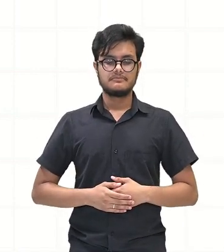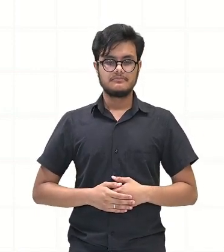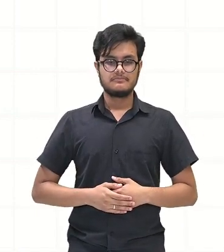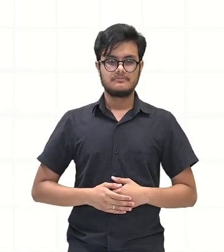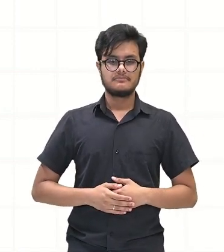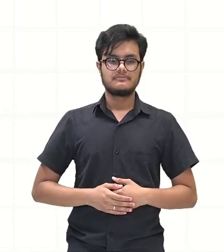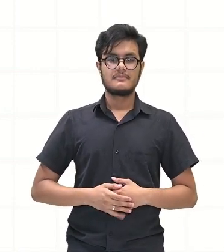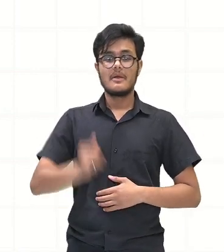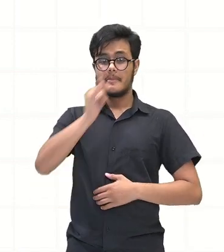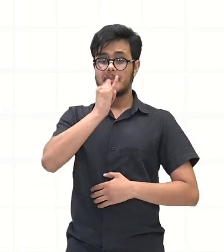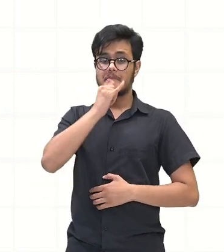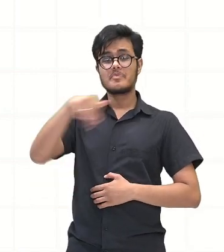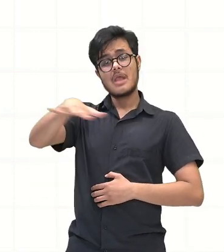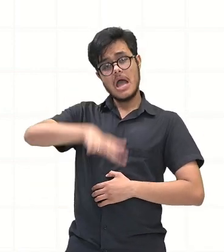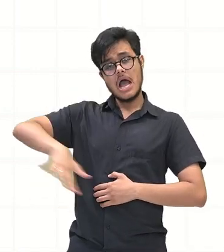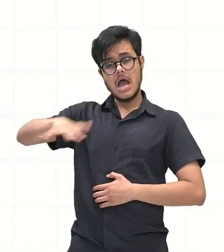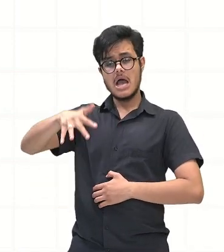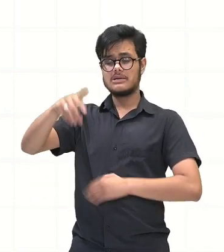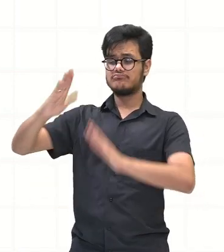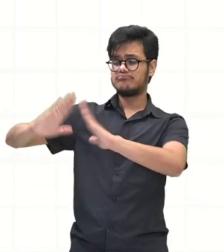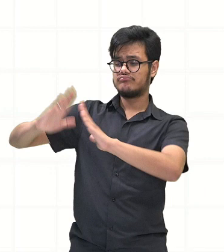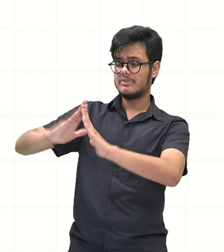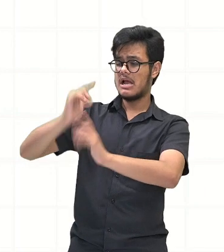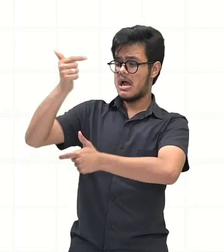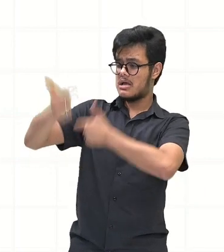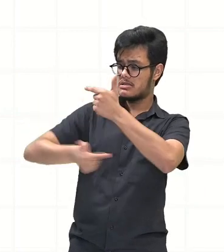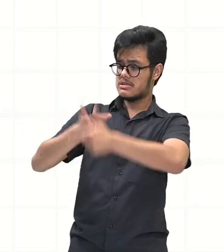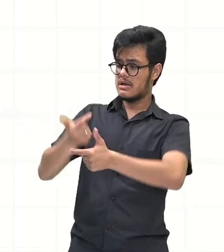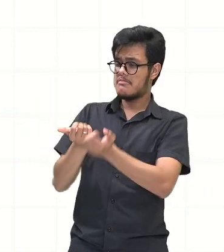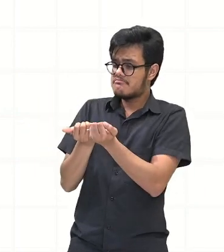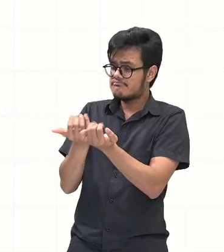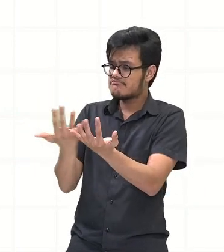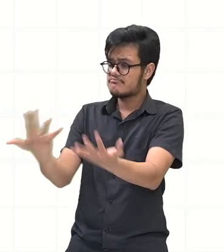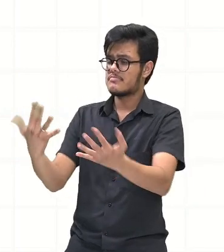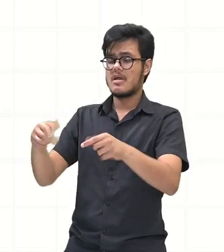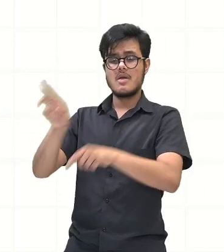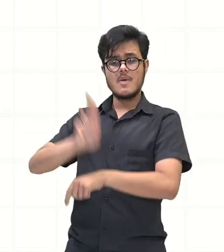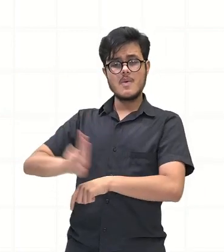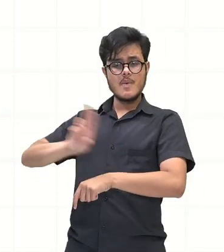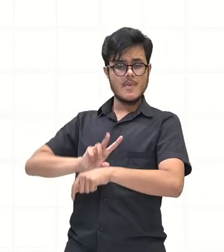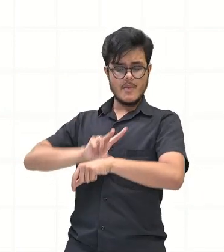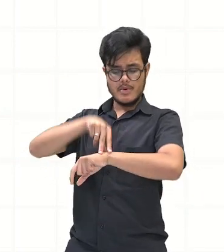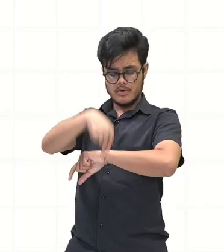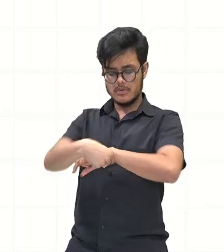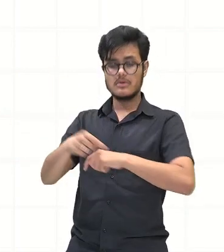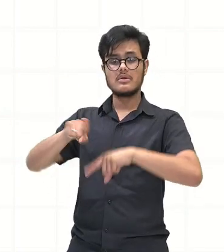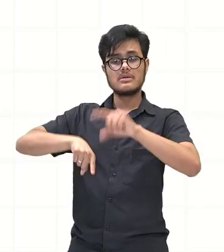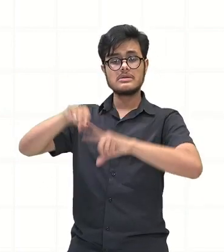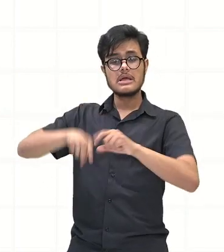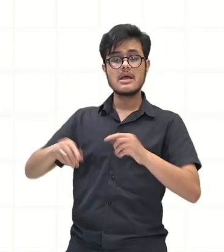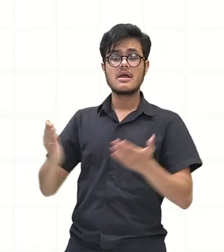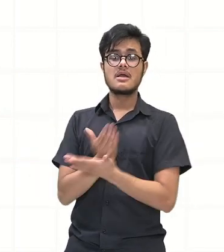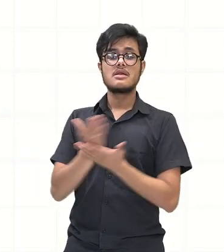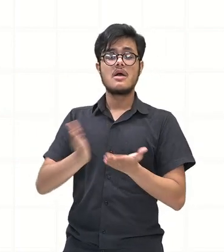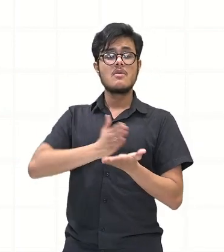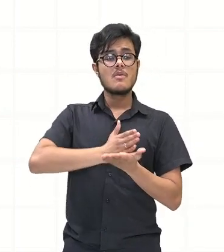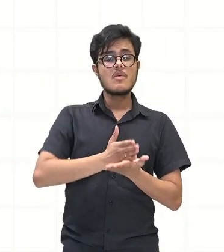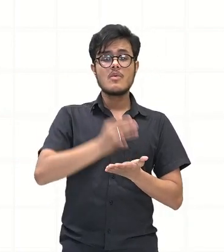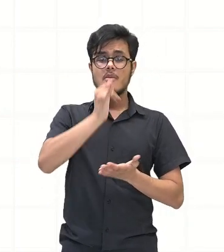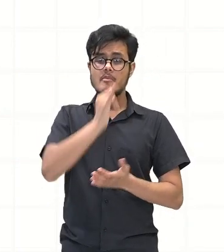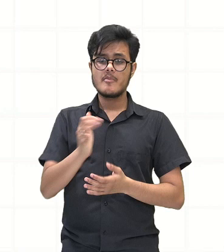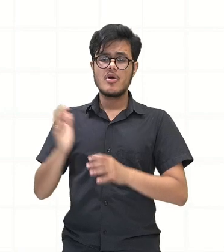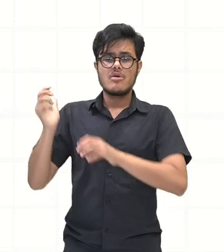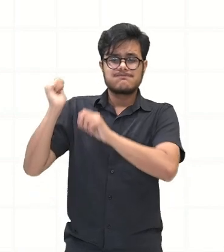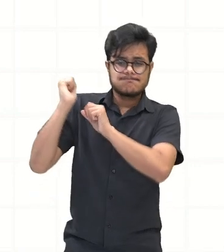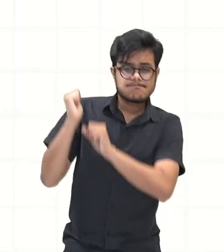trabalho doméstico, o trabalho agrícola, artesanato e carregadores em caravanas de comércio.